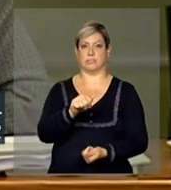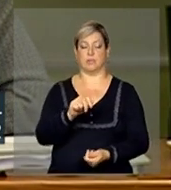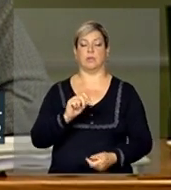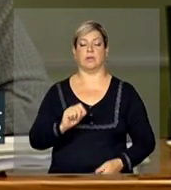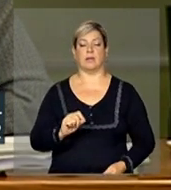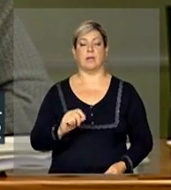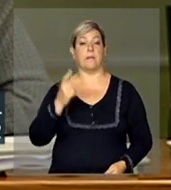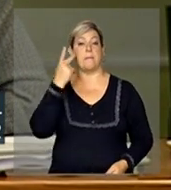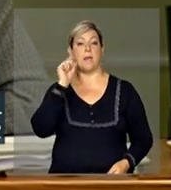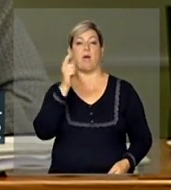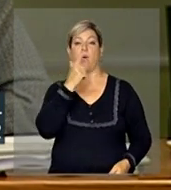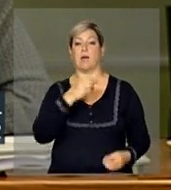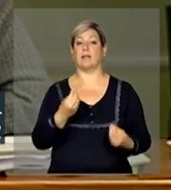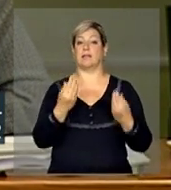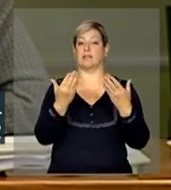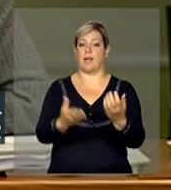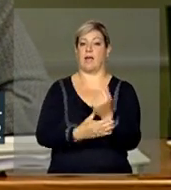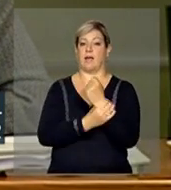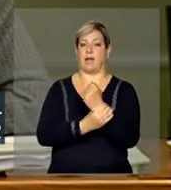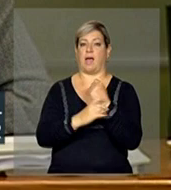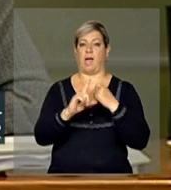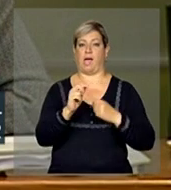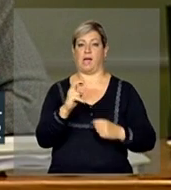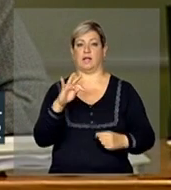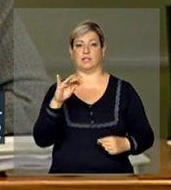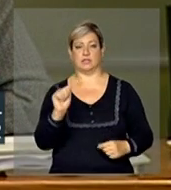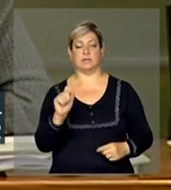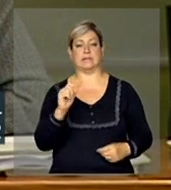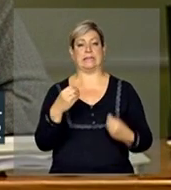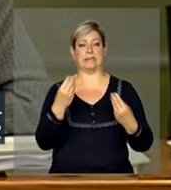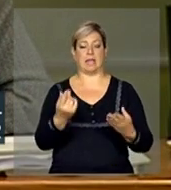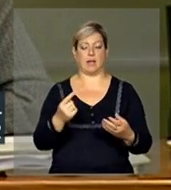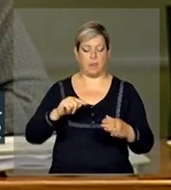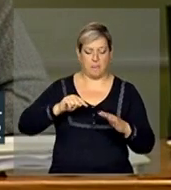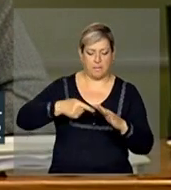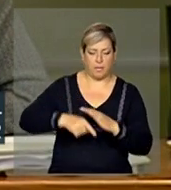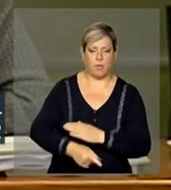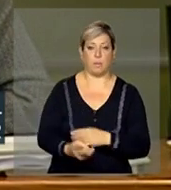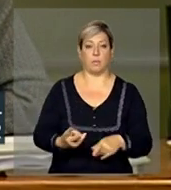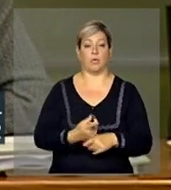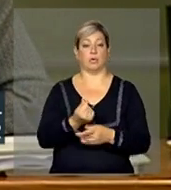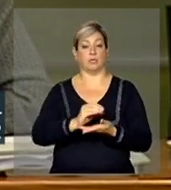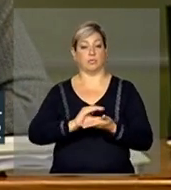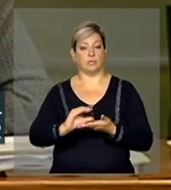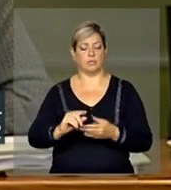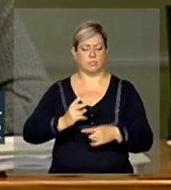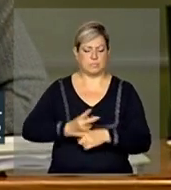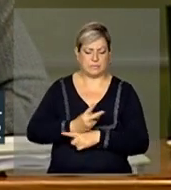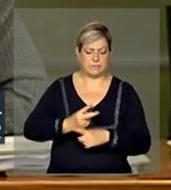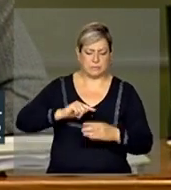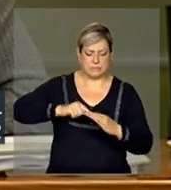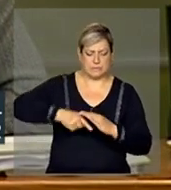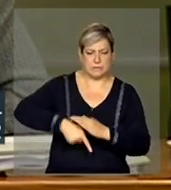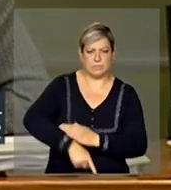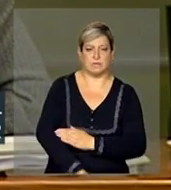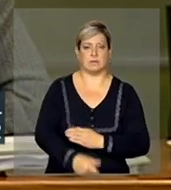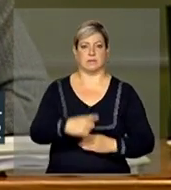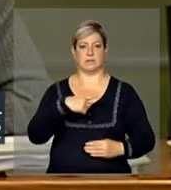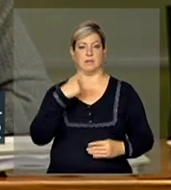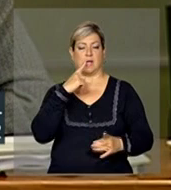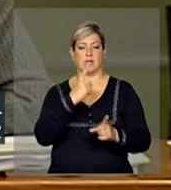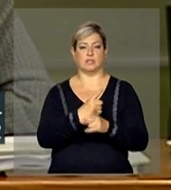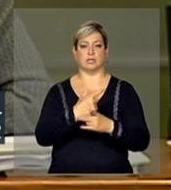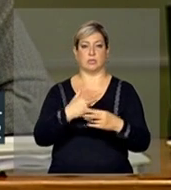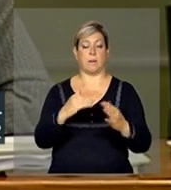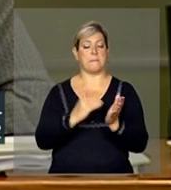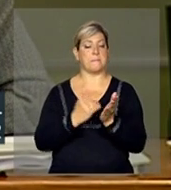exatamente para poder garantir a exploração, são os investimentos necessários para explorar